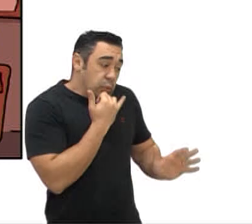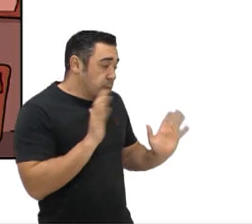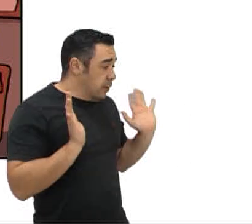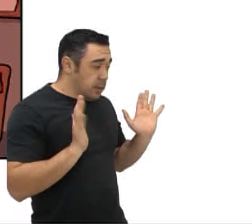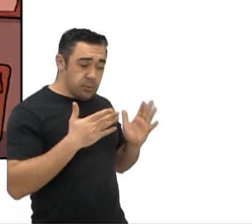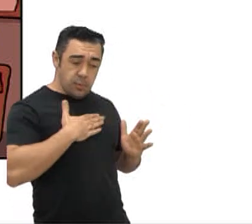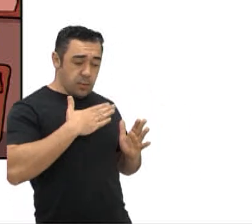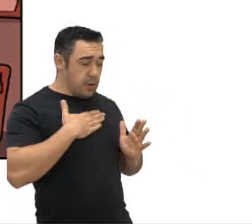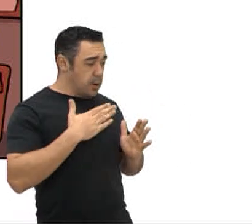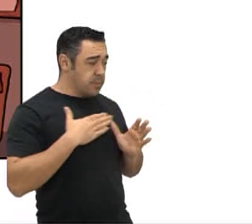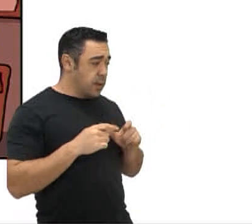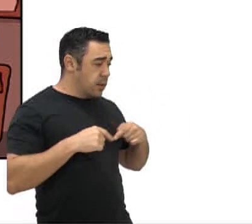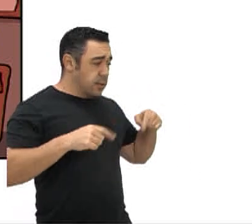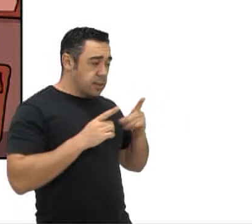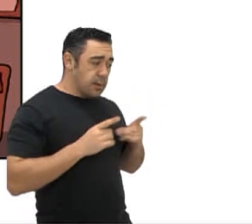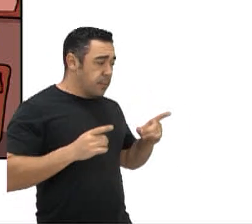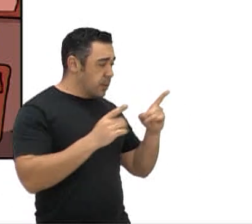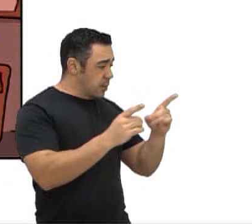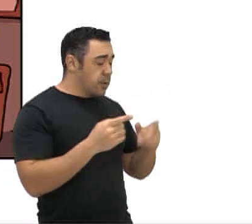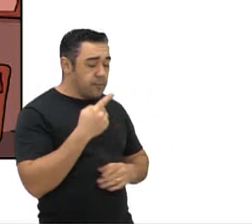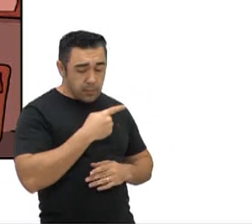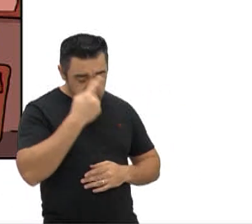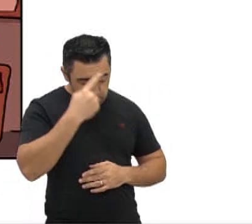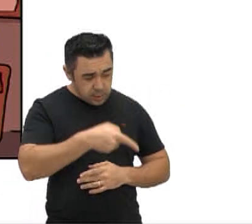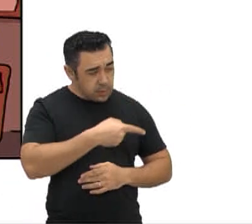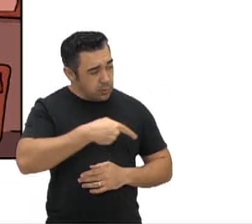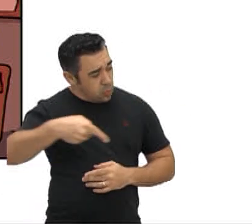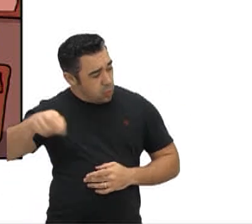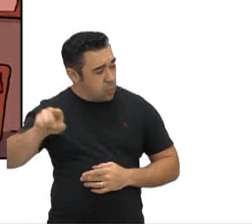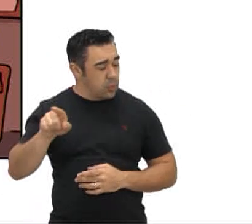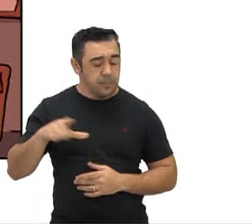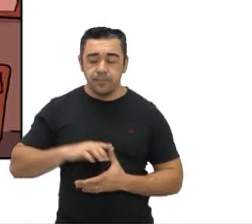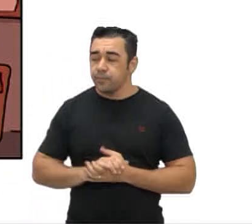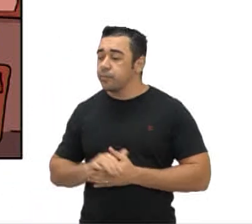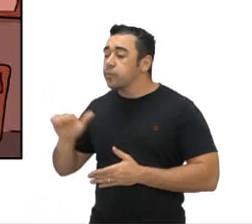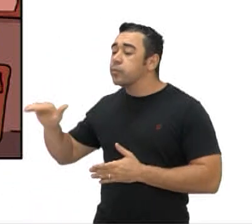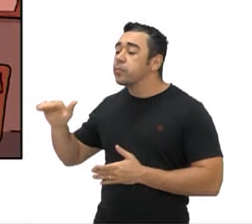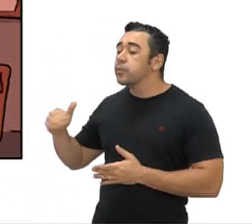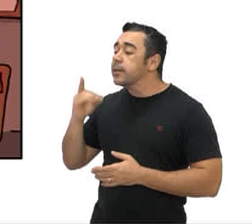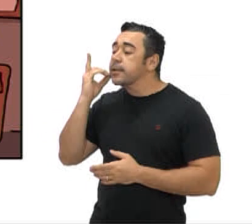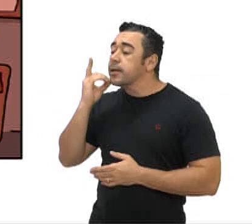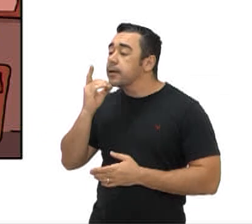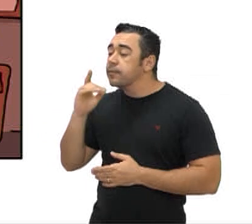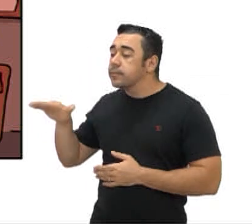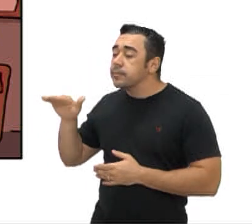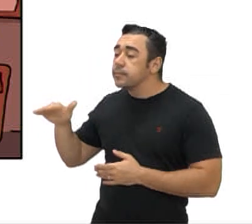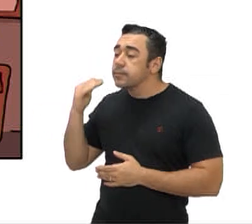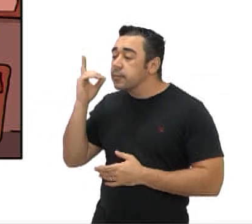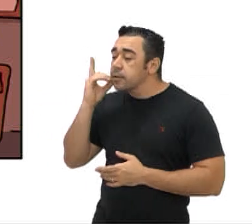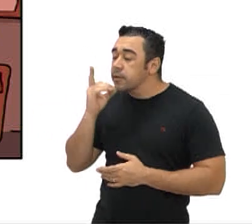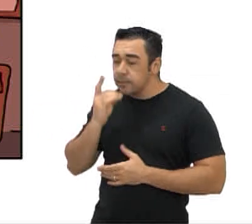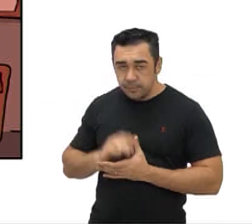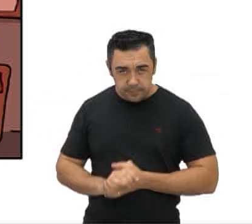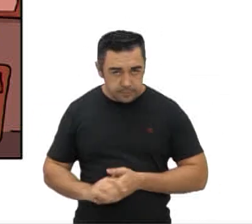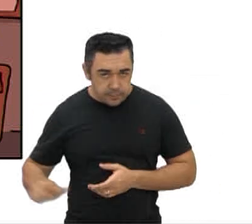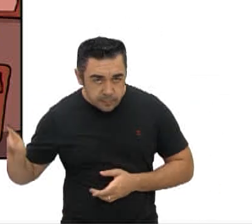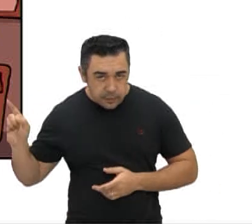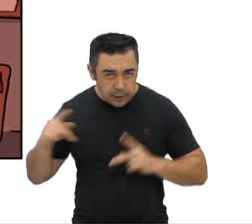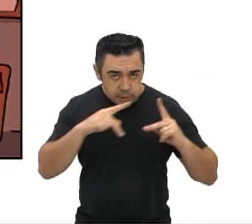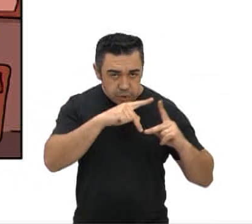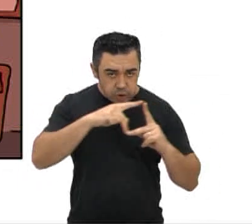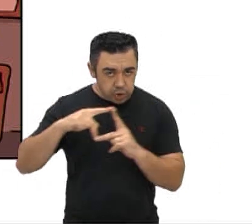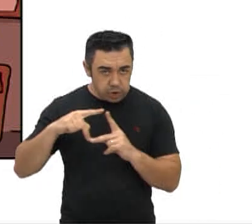mais o meu departamento. Irei encaminhá-los para o novo responsável. Darwin, ou Darwin. Então veja, essa tirinha do Carlos Rua, né?